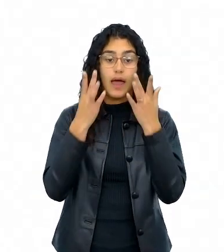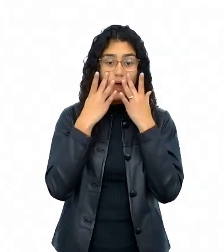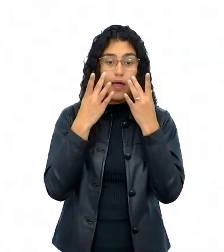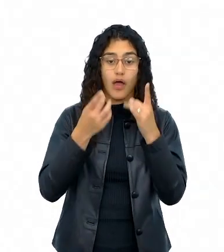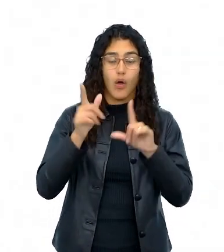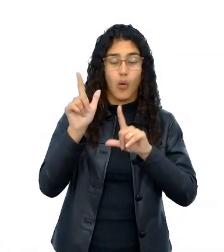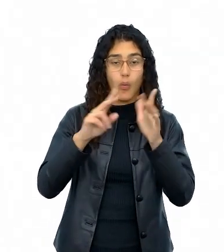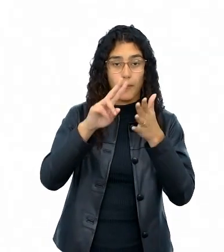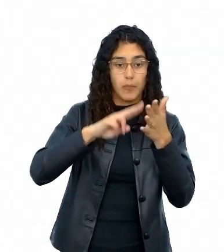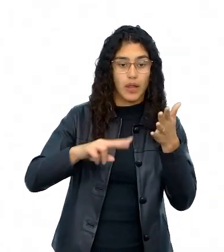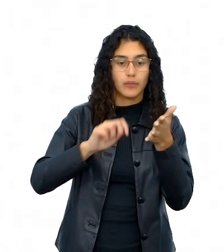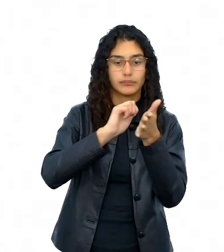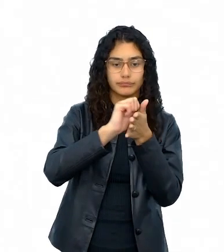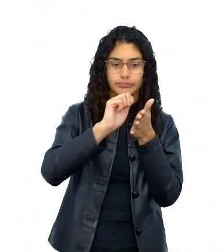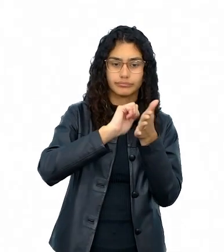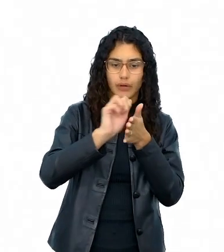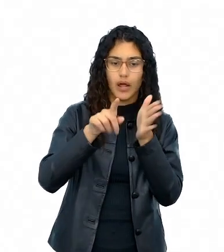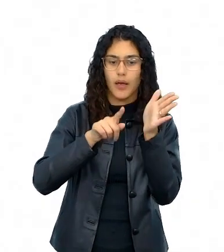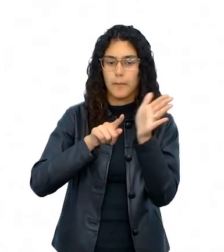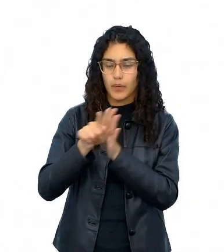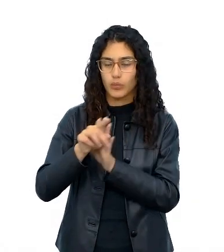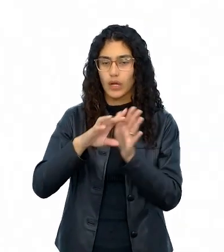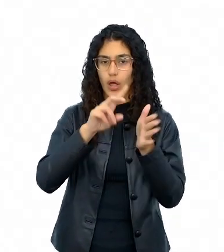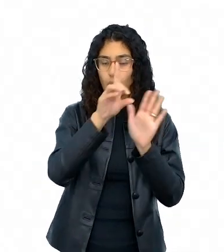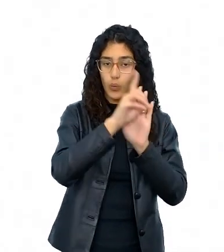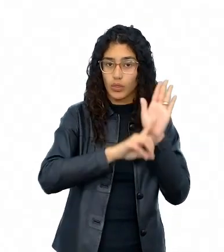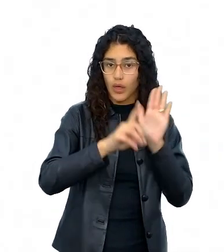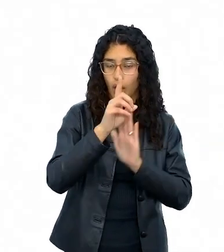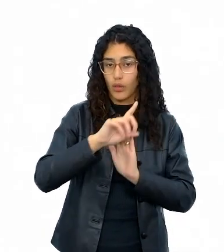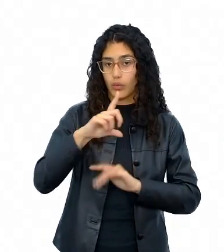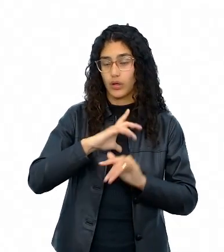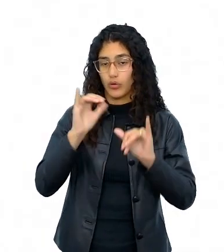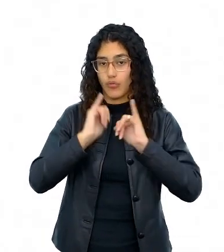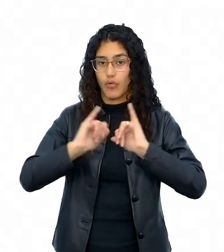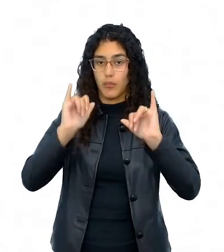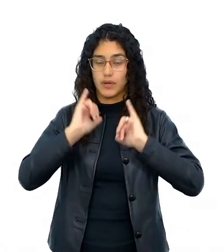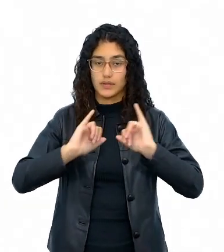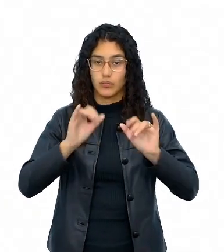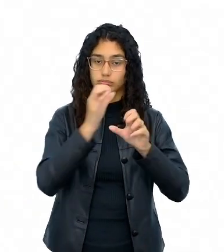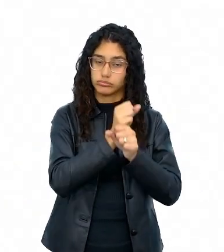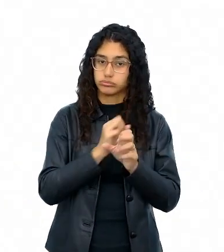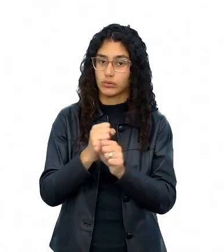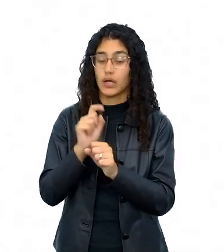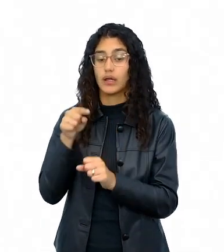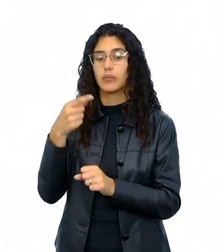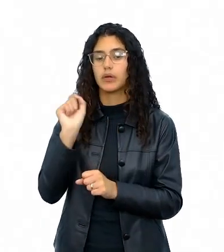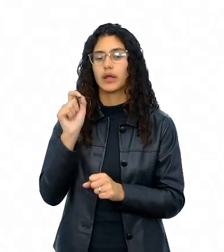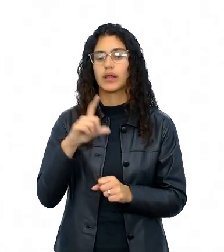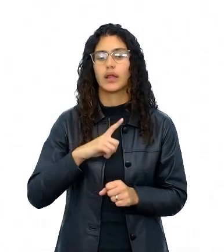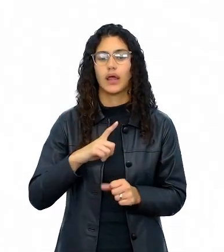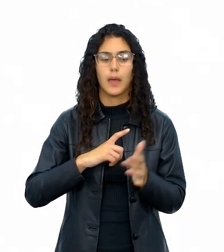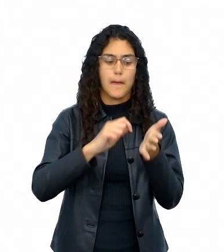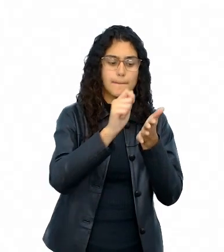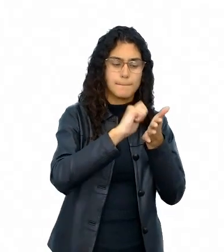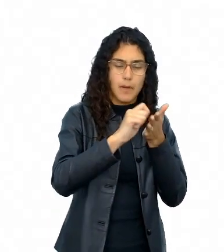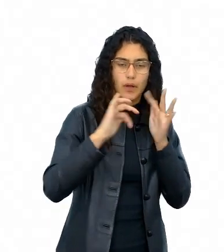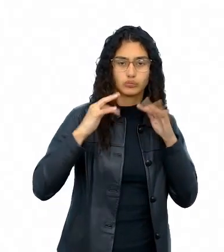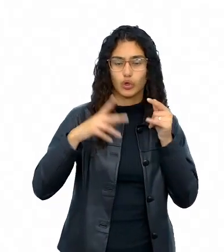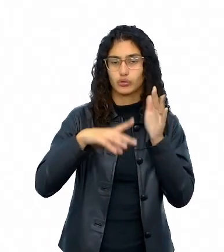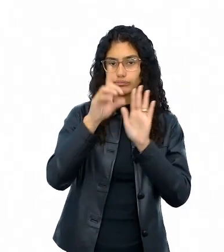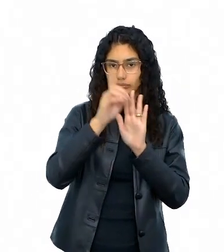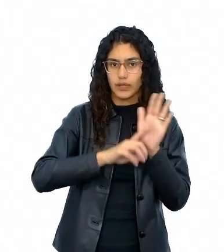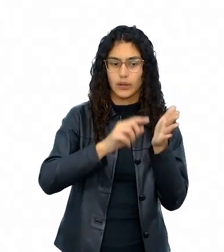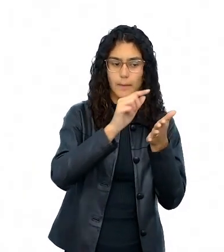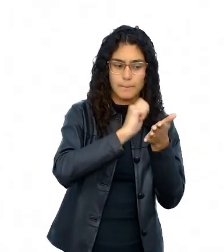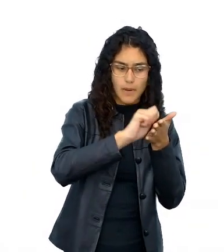atenção, grifar a pergunta e os dados do problema, tá? E aí, depois, o que eu tenho? Anote os dados do